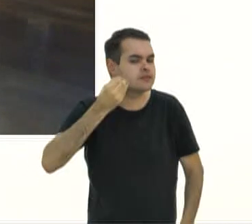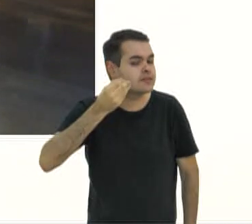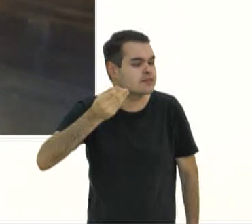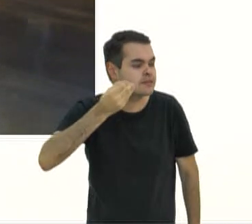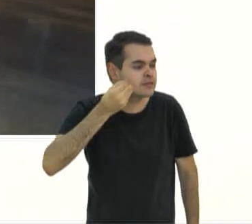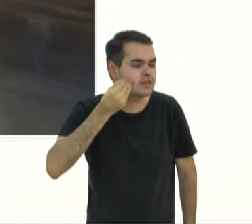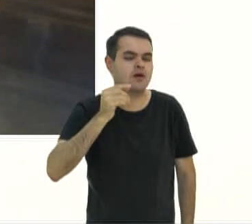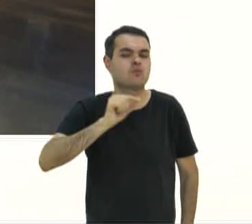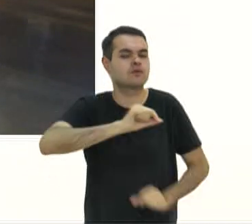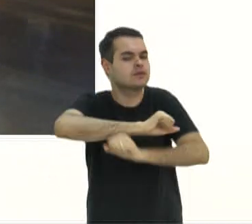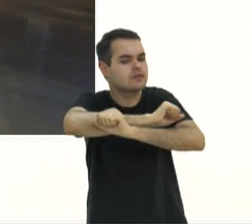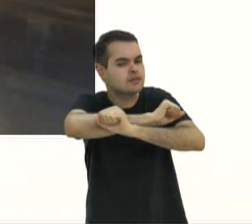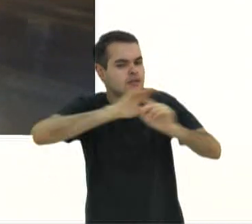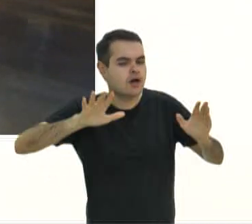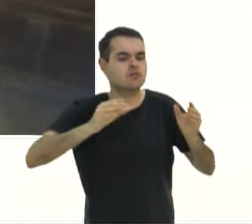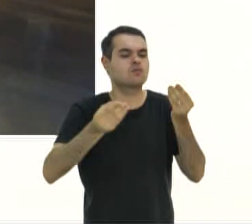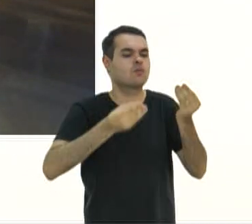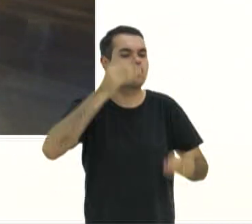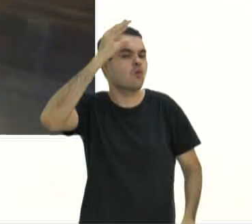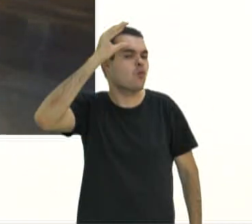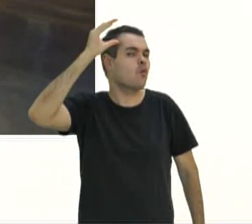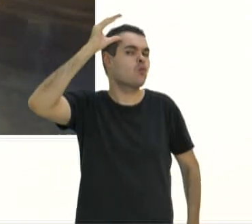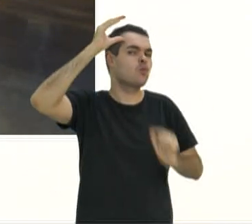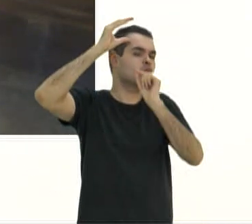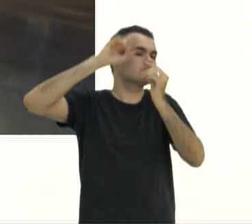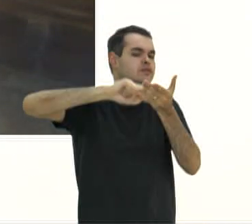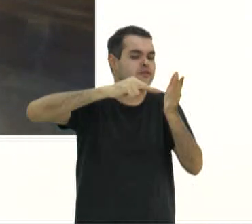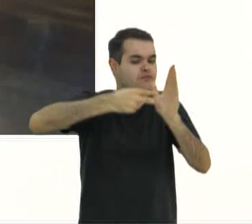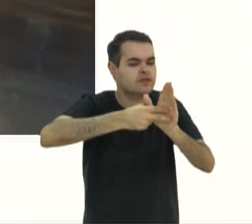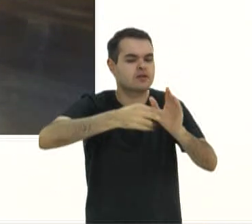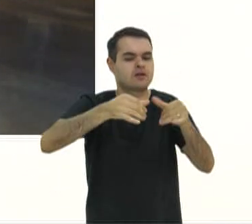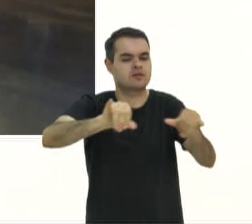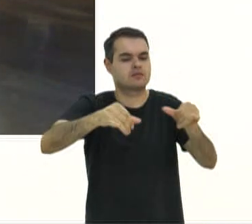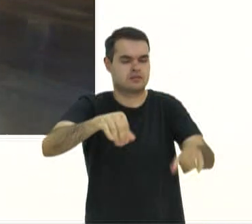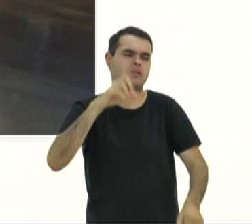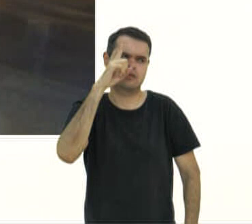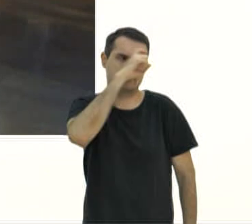com que haja uma consciência do conceito de energia, né?